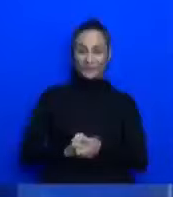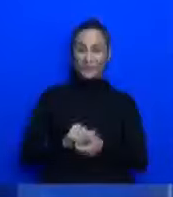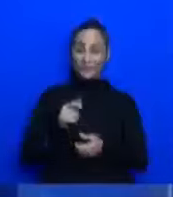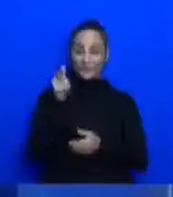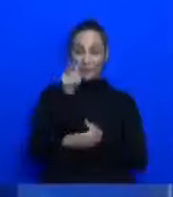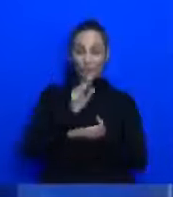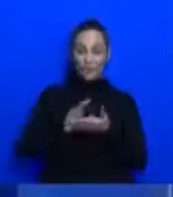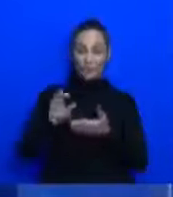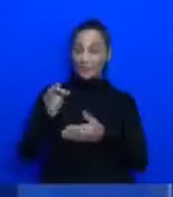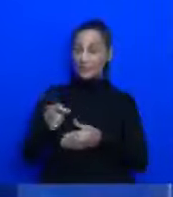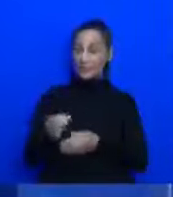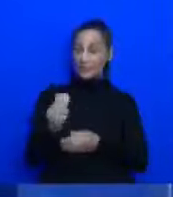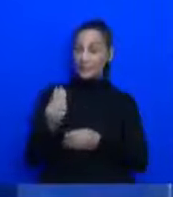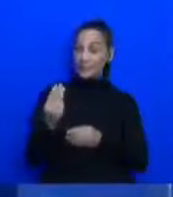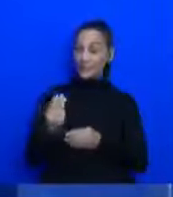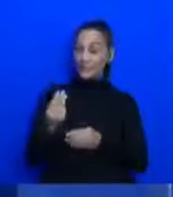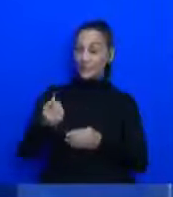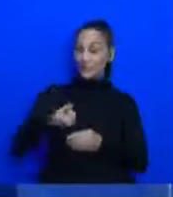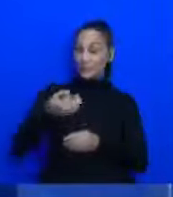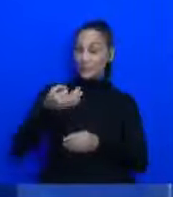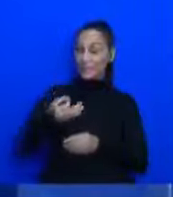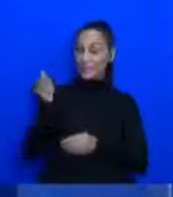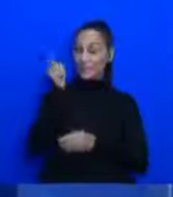Você leva prêmio a partir de 3 acertos.